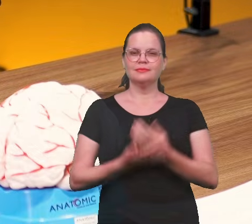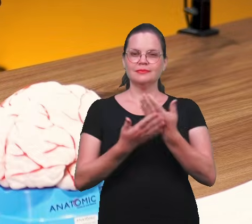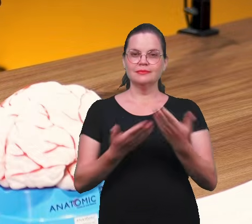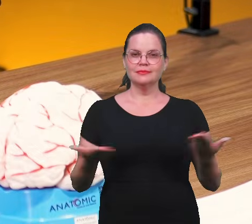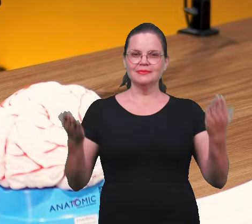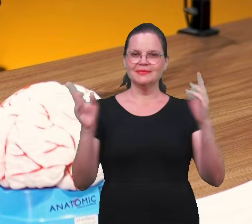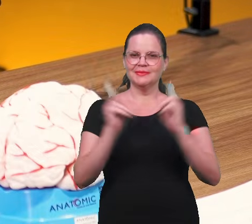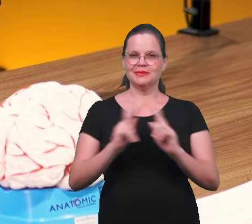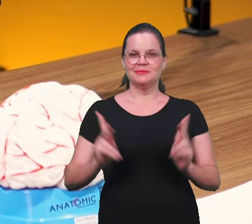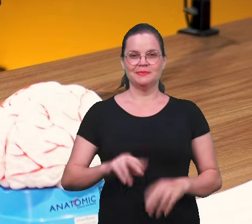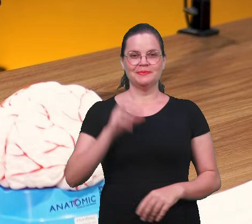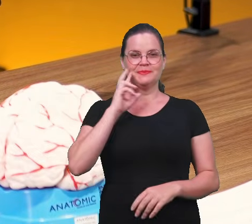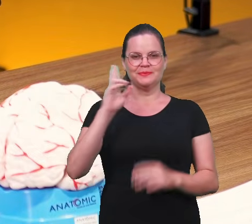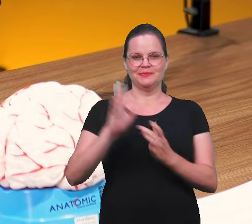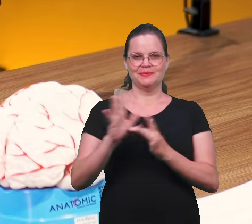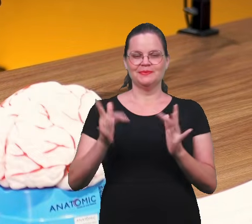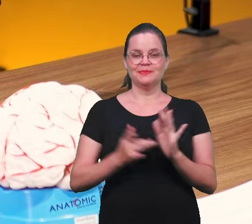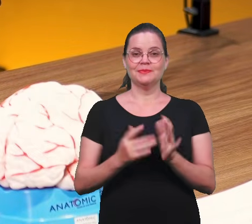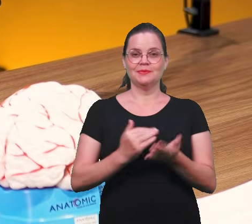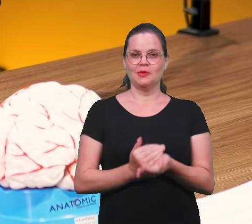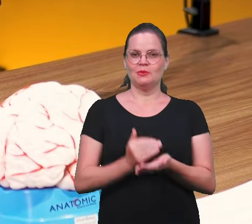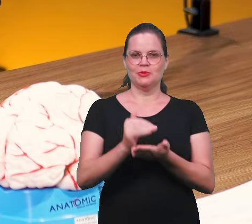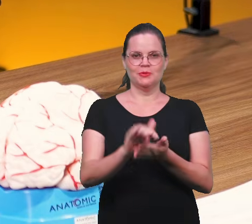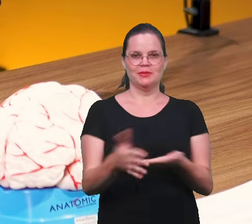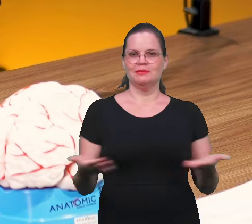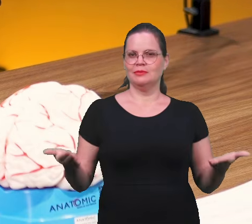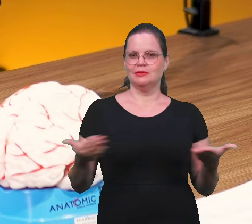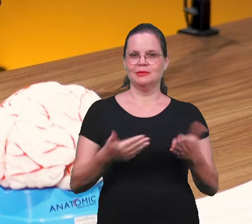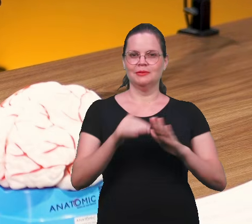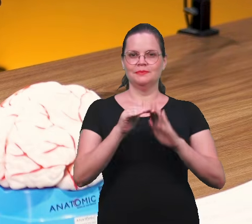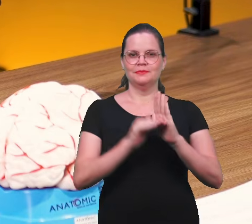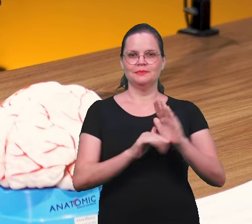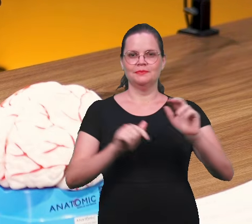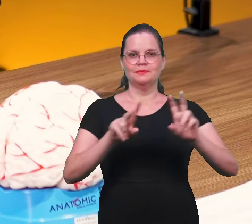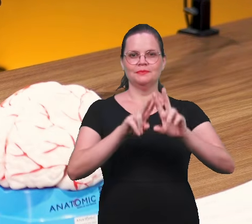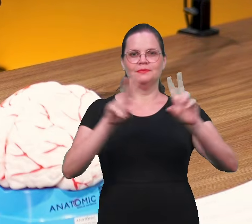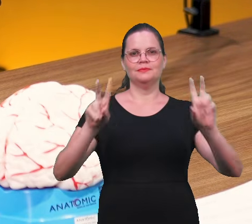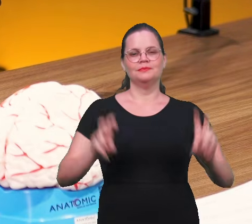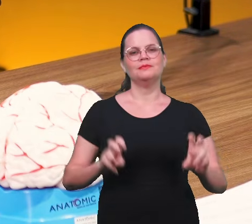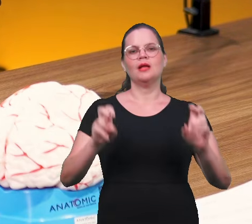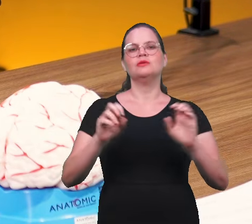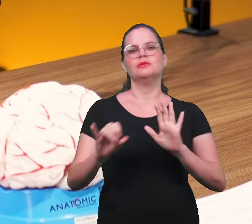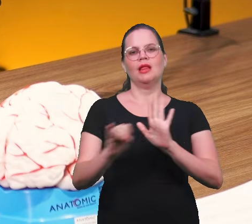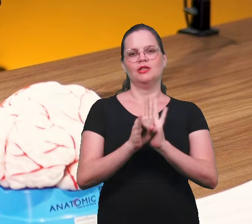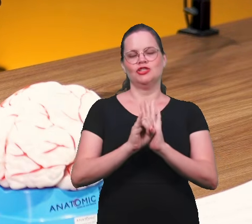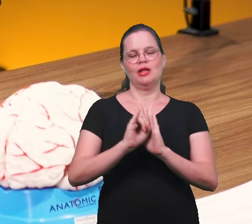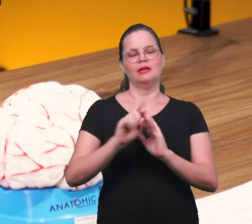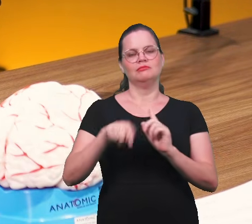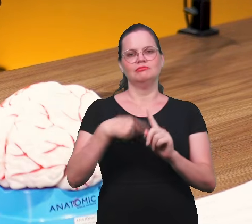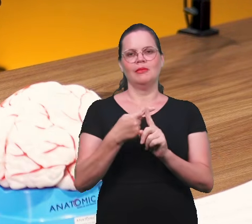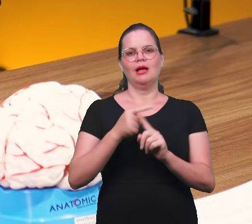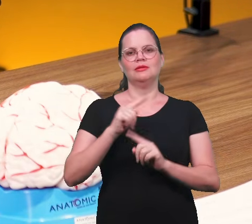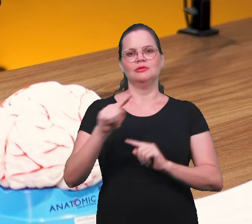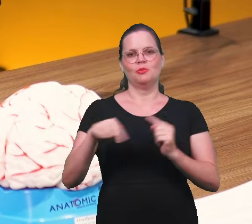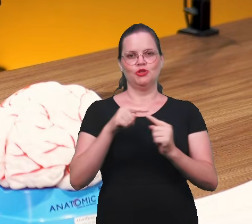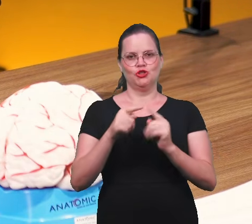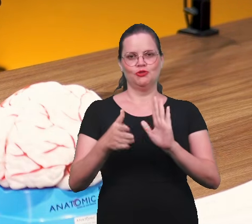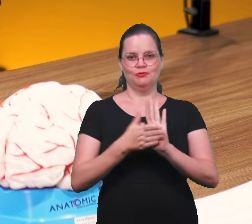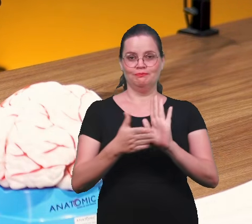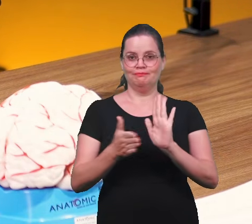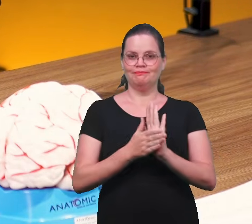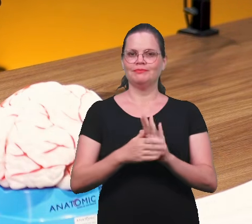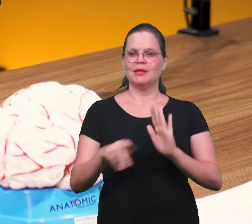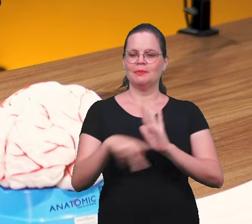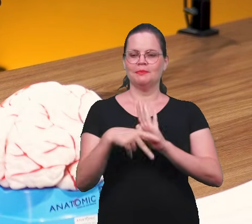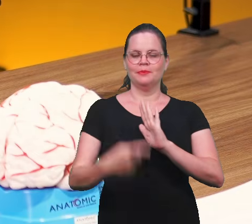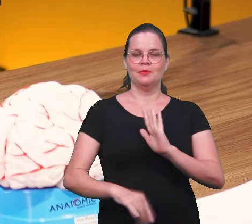paz do Senhor Jesus. Estamos de volta com o programa da Igreja Cristã Maranata, Identidade e Propósito. Nós